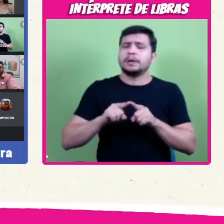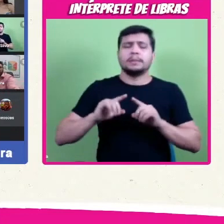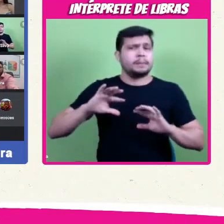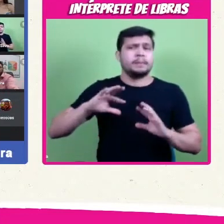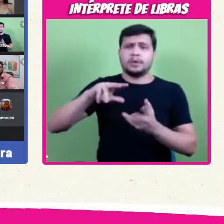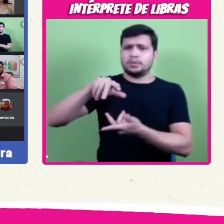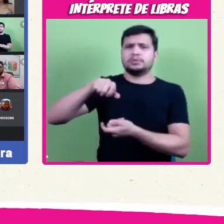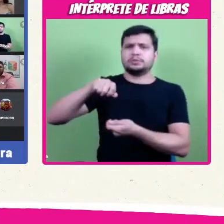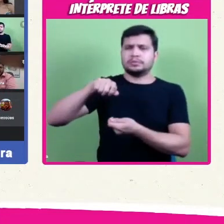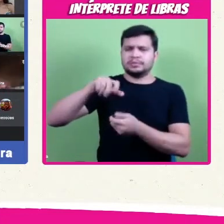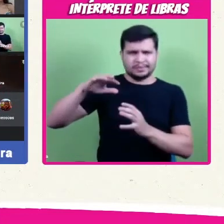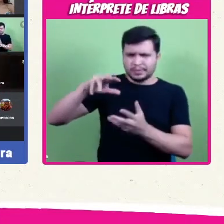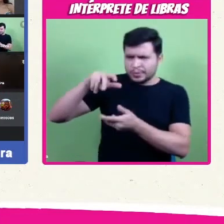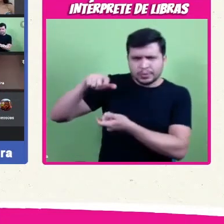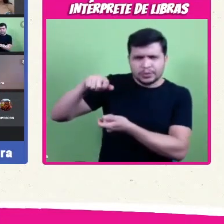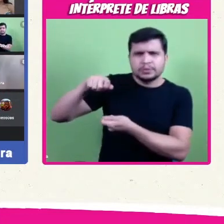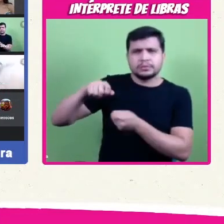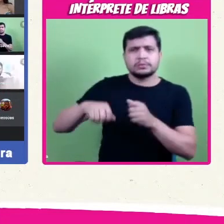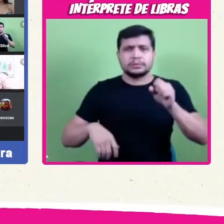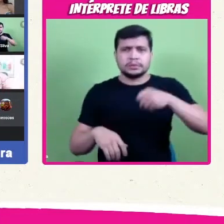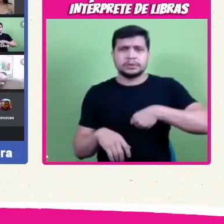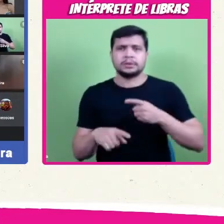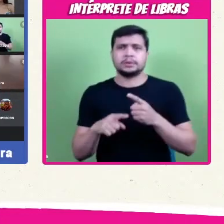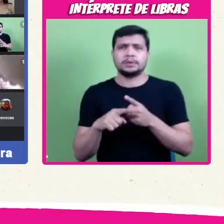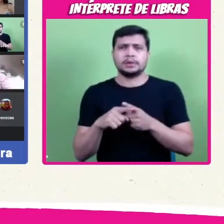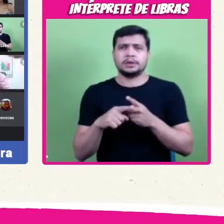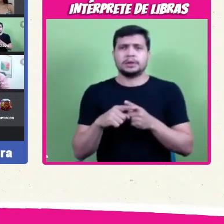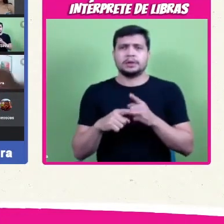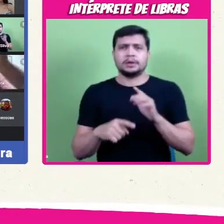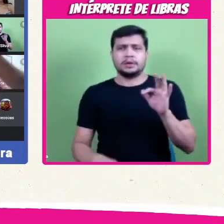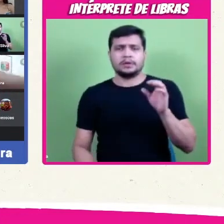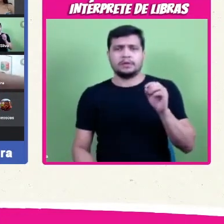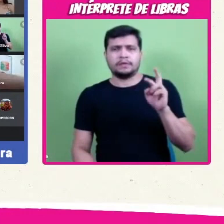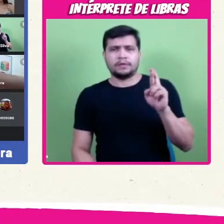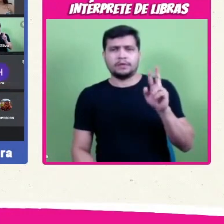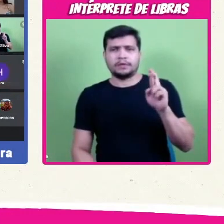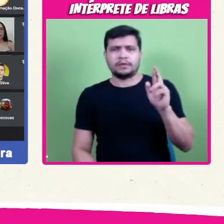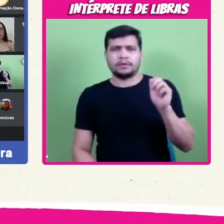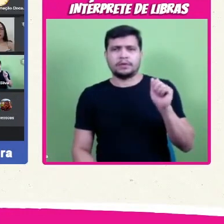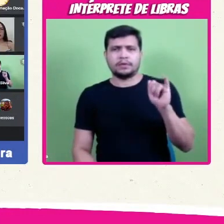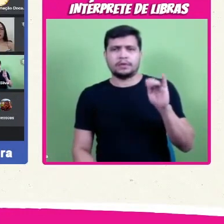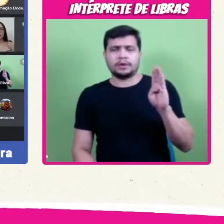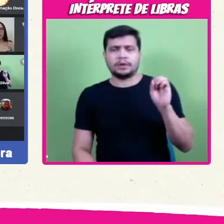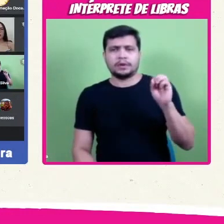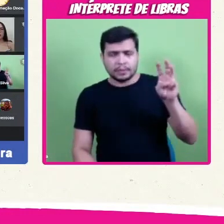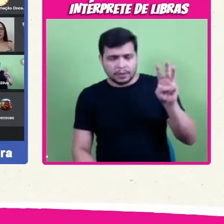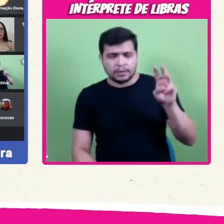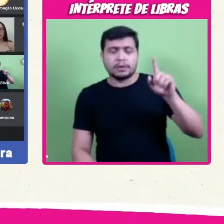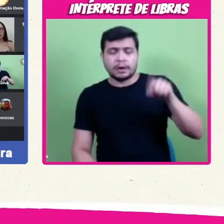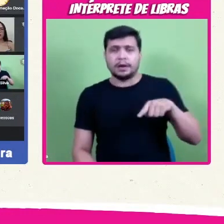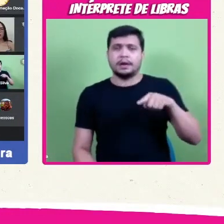um festival internacional, né? Então, assim, na última edição agora, em 2022, a 16ª edição,